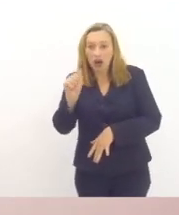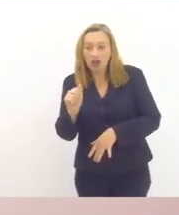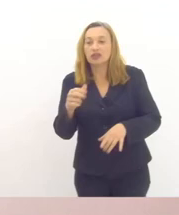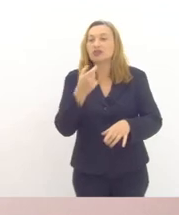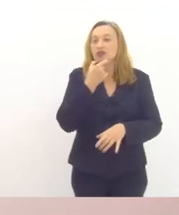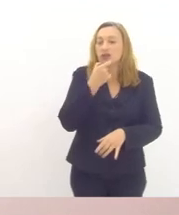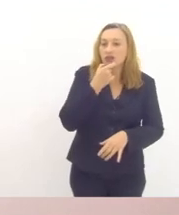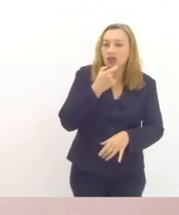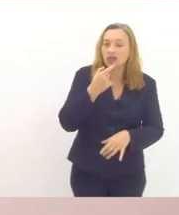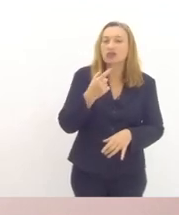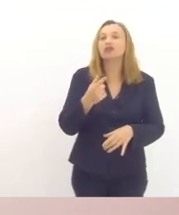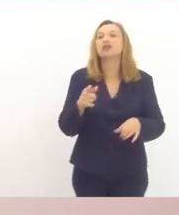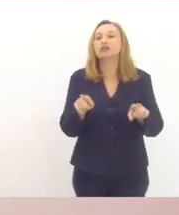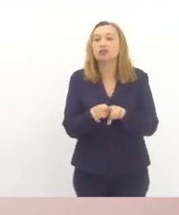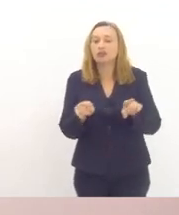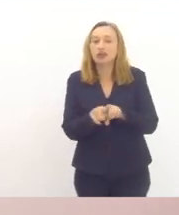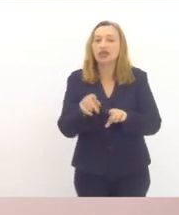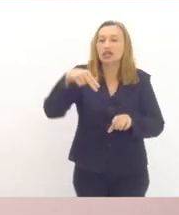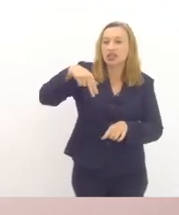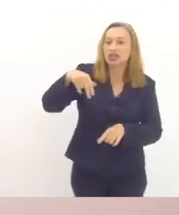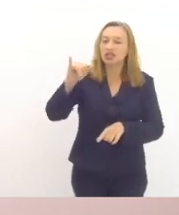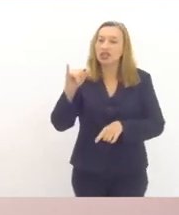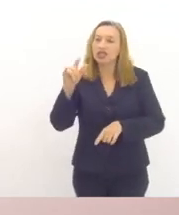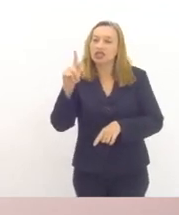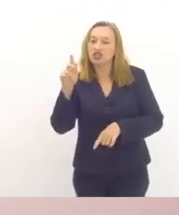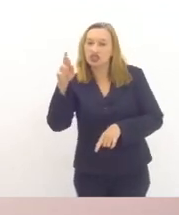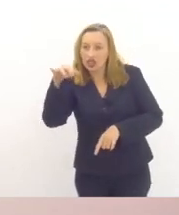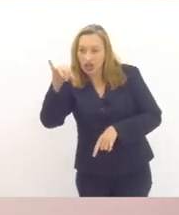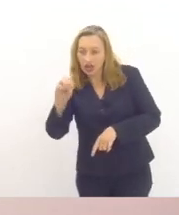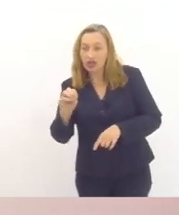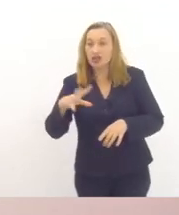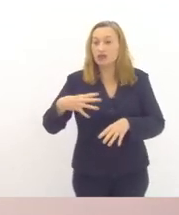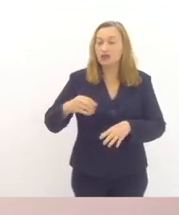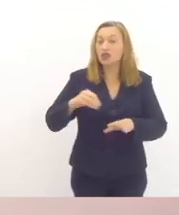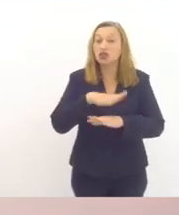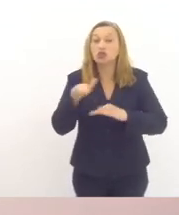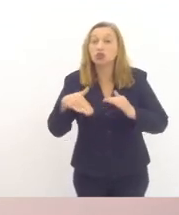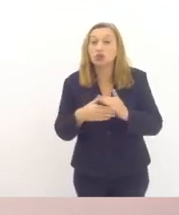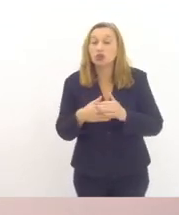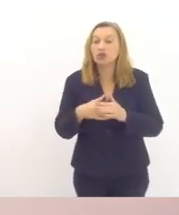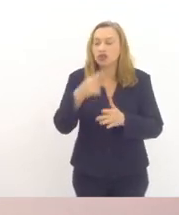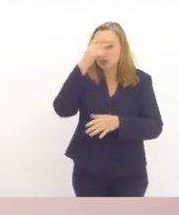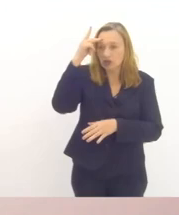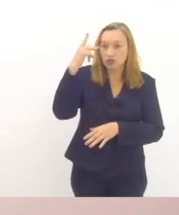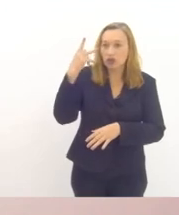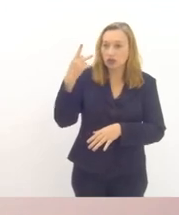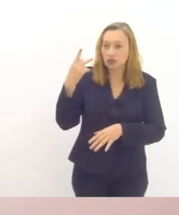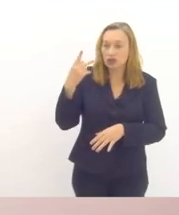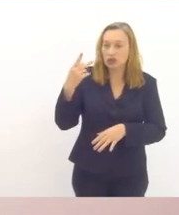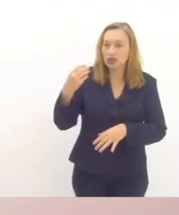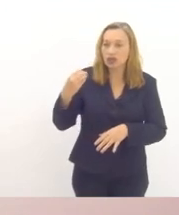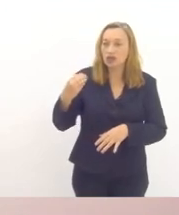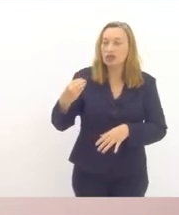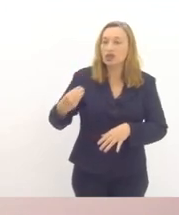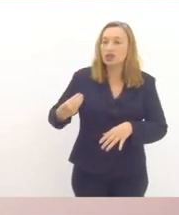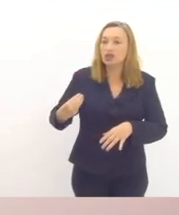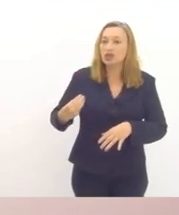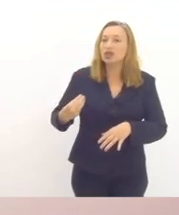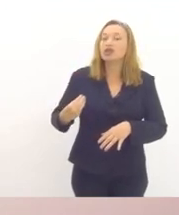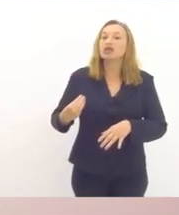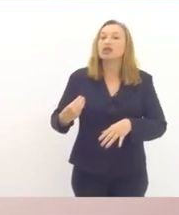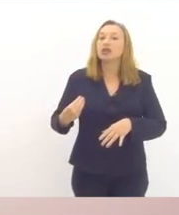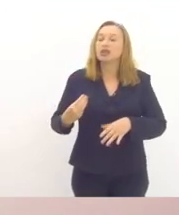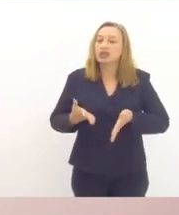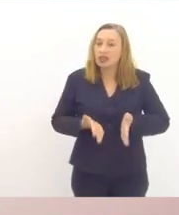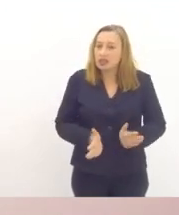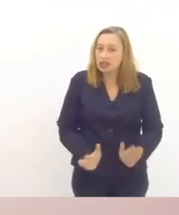falado pelos refugiados nigerianos e pelos filhos de todos esses refugiados, que já são nascidos no Brasil, são brasileiros,